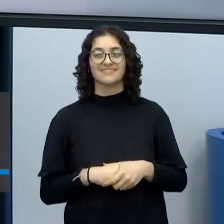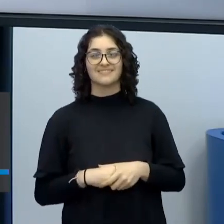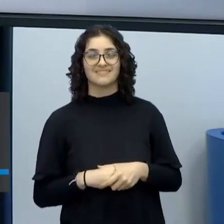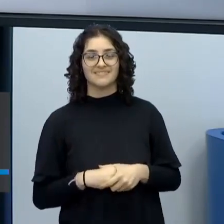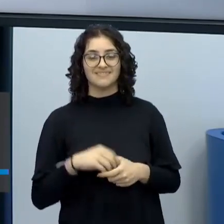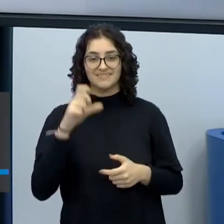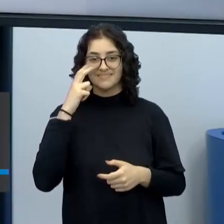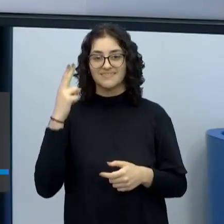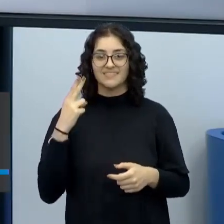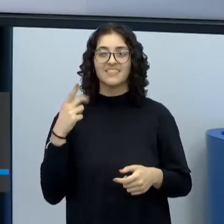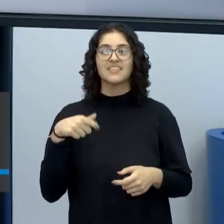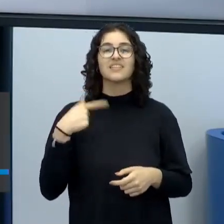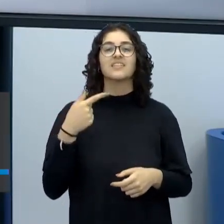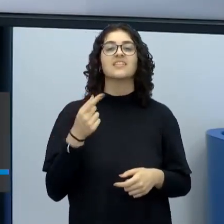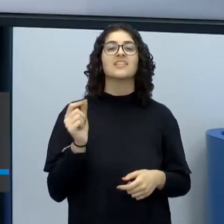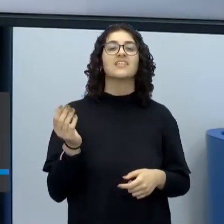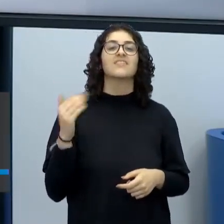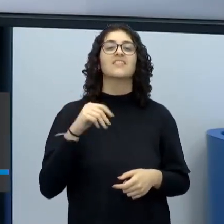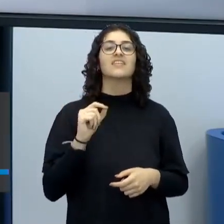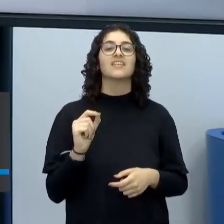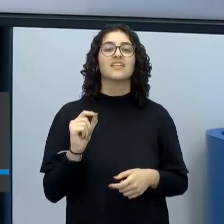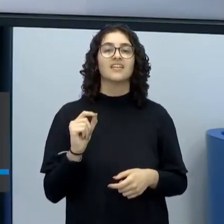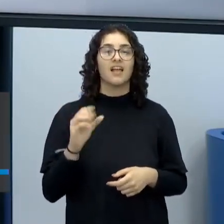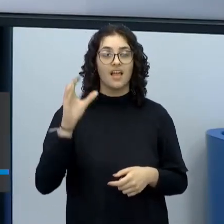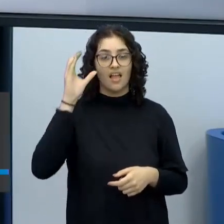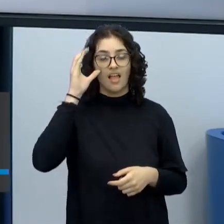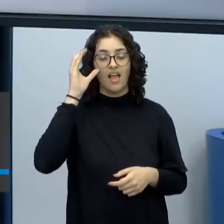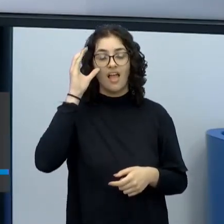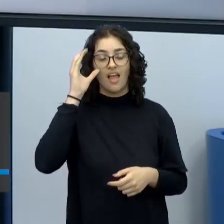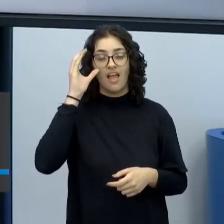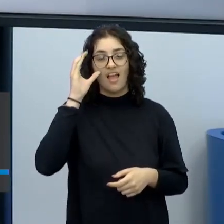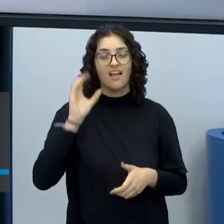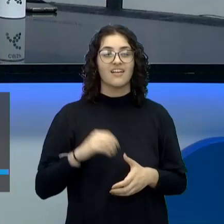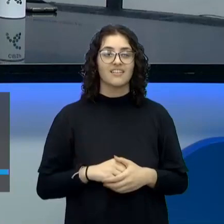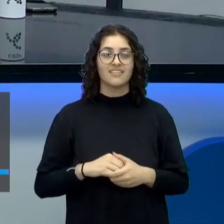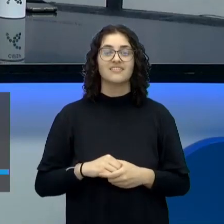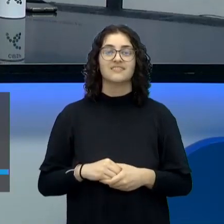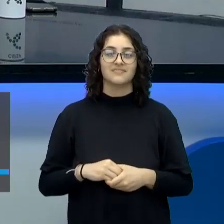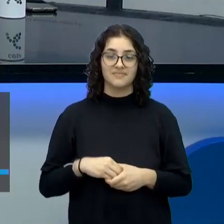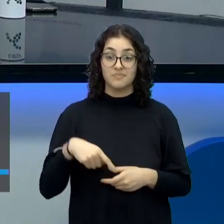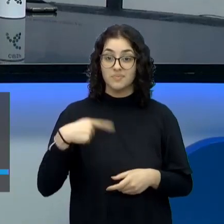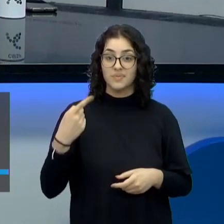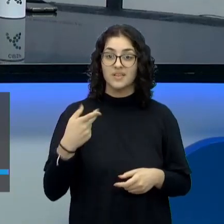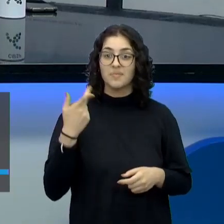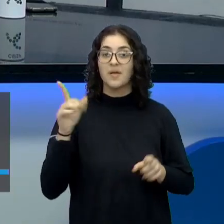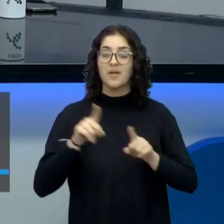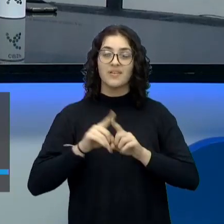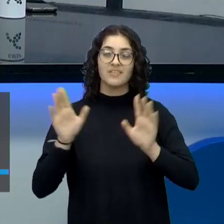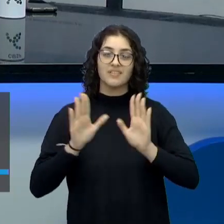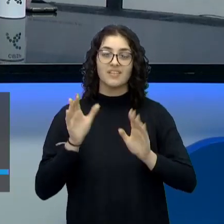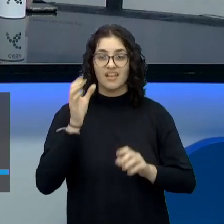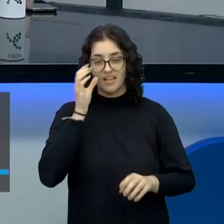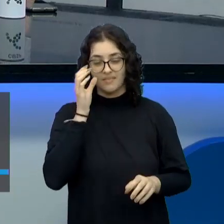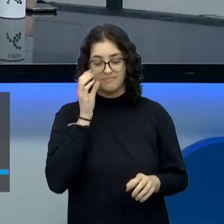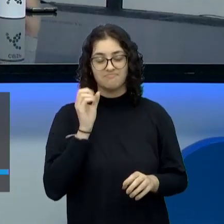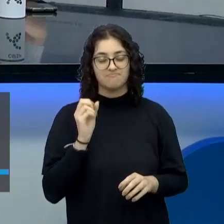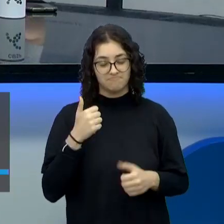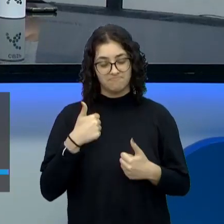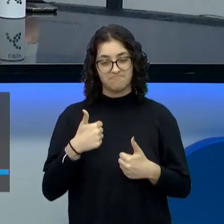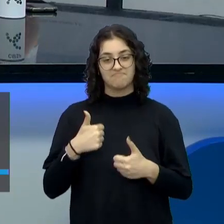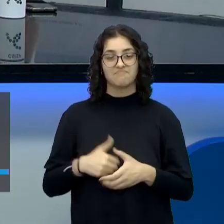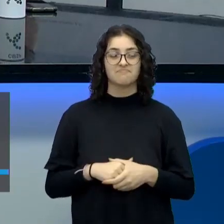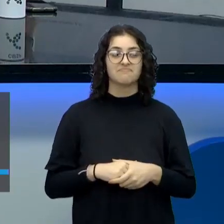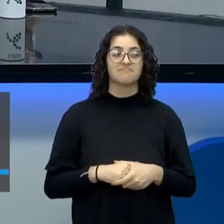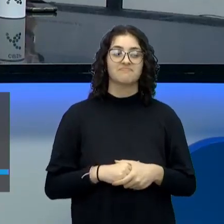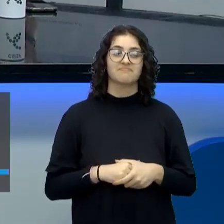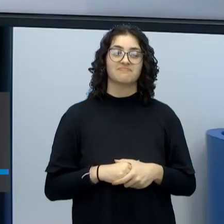com a Natália. Daqui a pouco quem vem, Osmar, depois da Natália? Vem a Carol. A Carol. Então, daqui a pouco aparece a Carol aí pra gente dar um oizinho pra Carol. Legal. Tá bom? E antes da gente